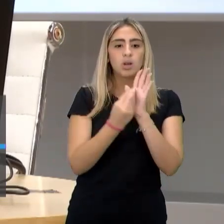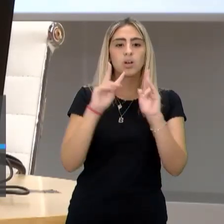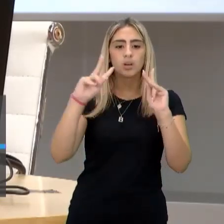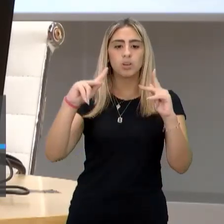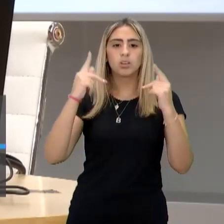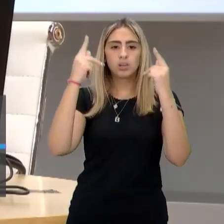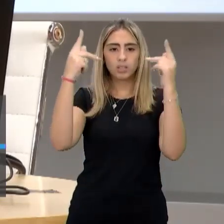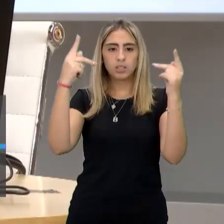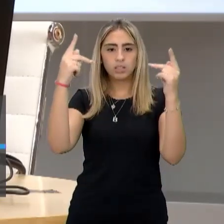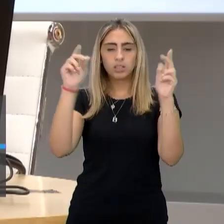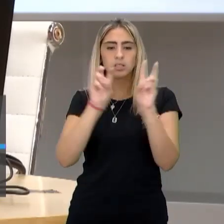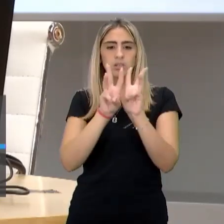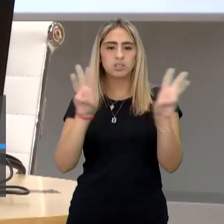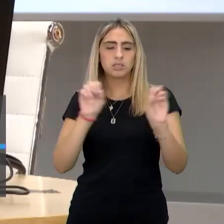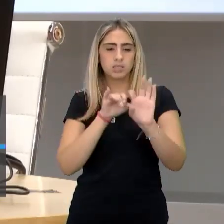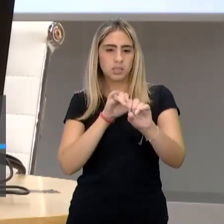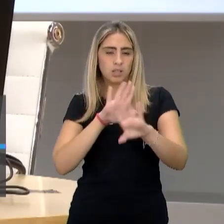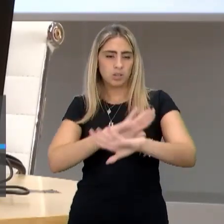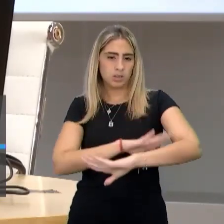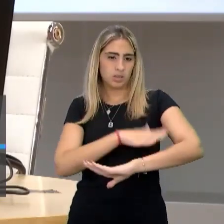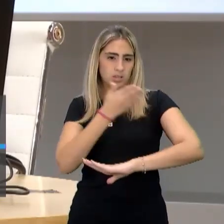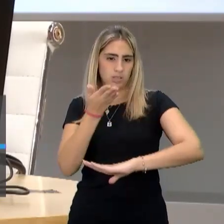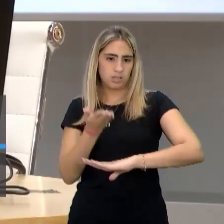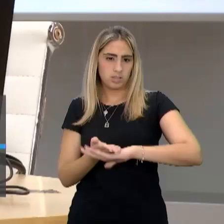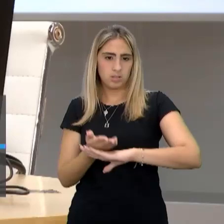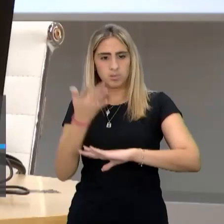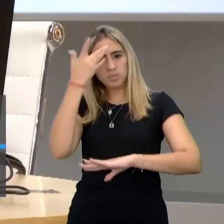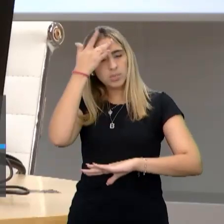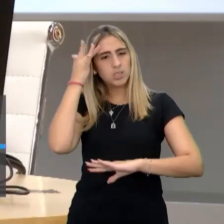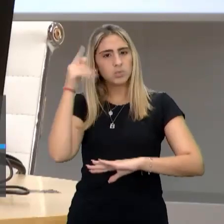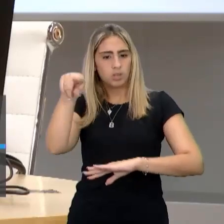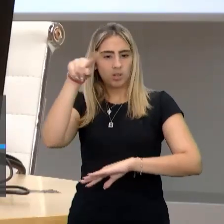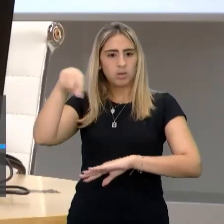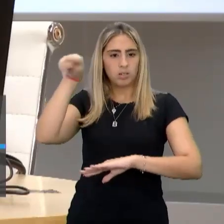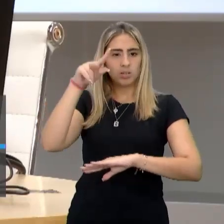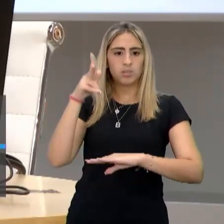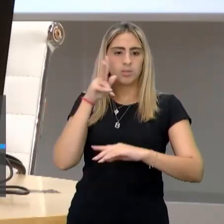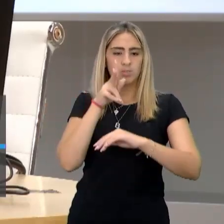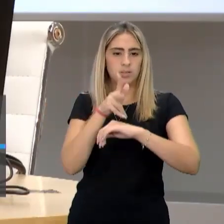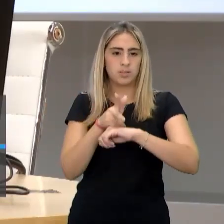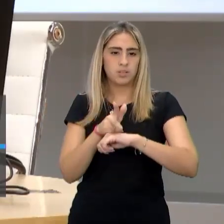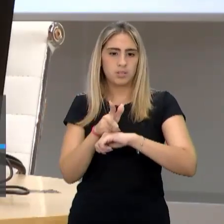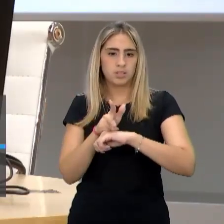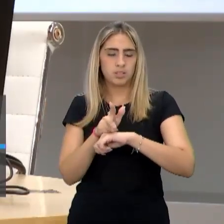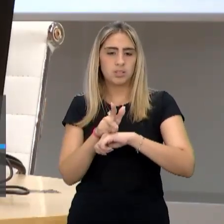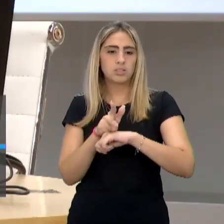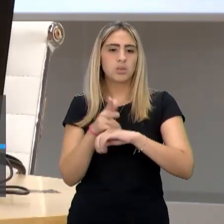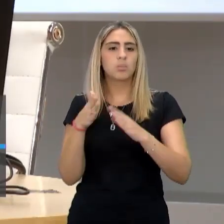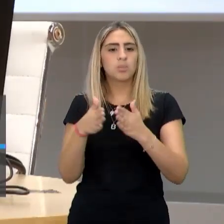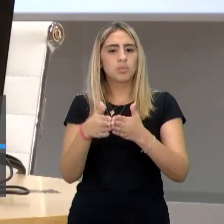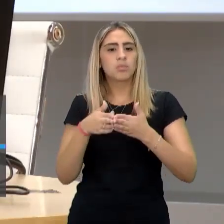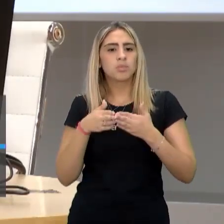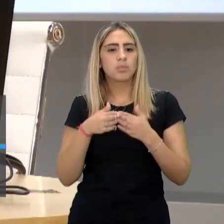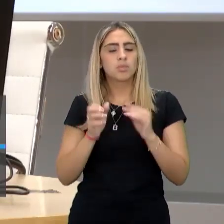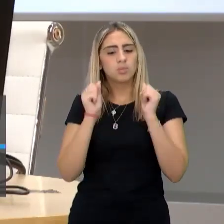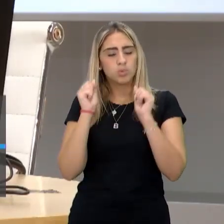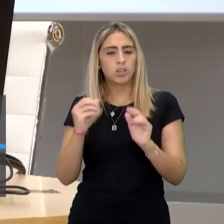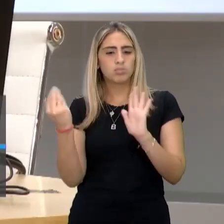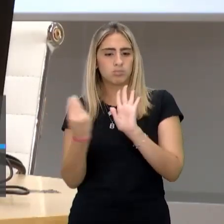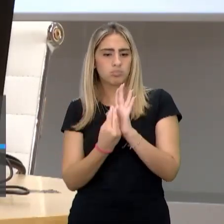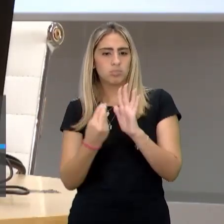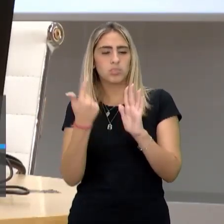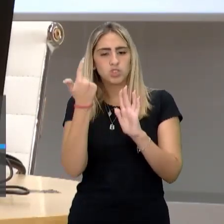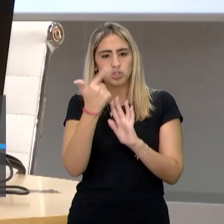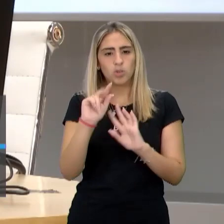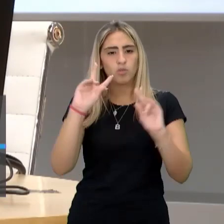do site lá do Ensino Integral. Então, produção, por favor, Karina, né, que cuida dessa parte aqui, se puder jogar aqui